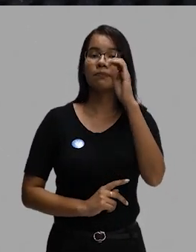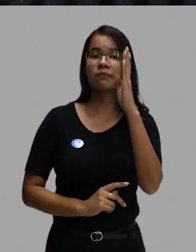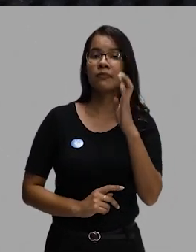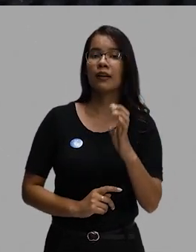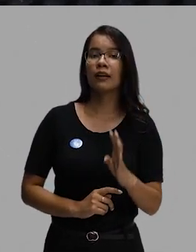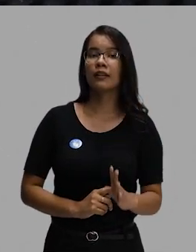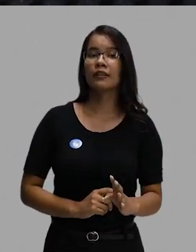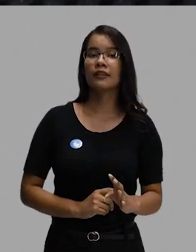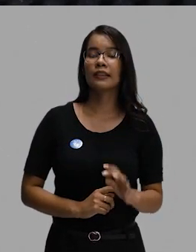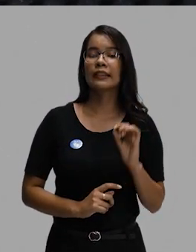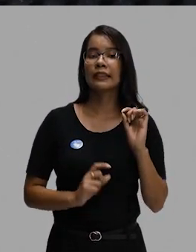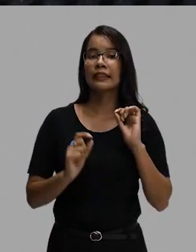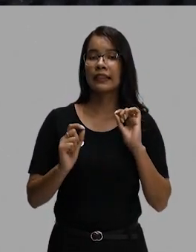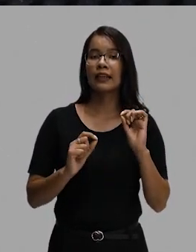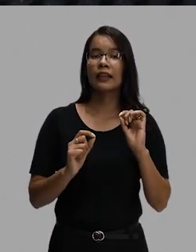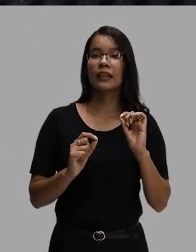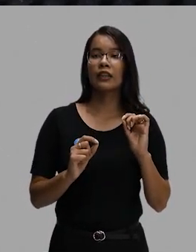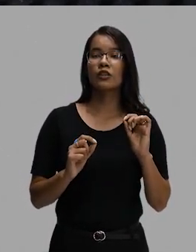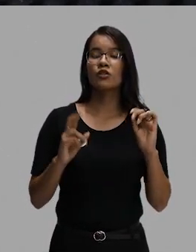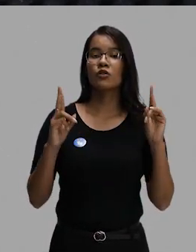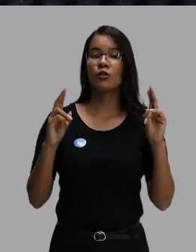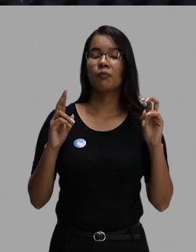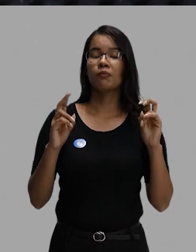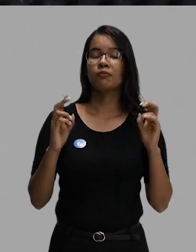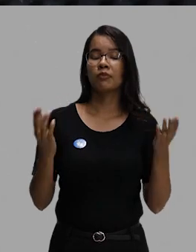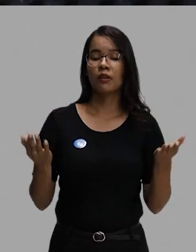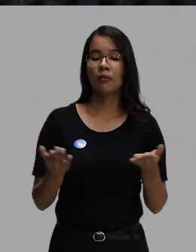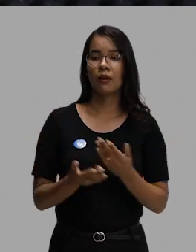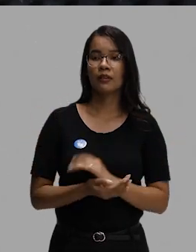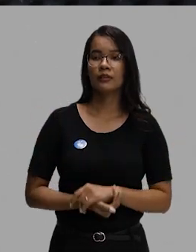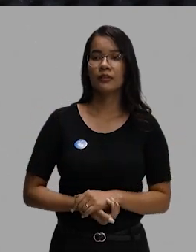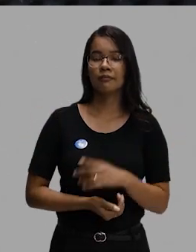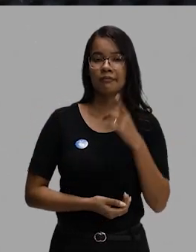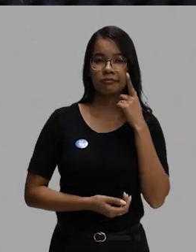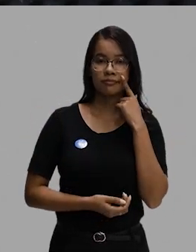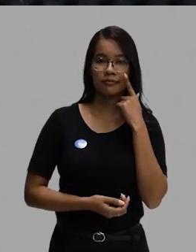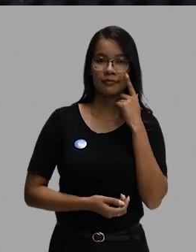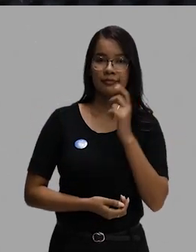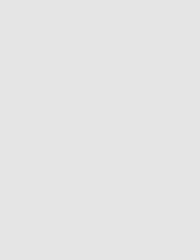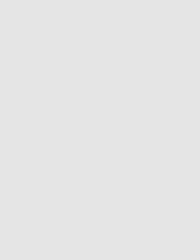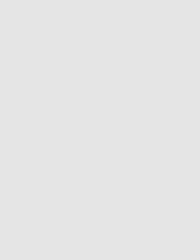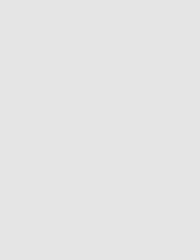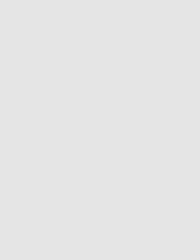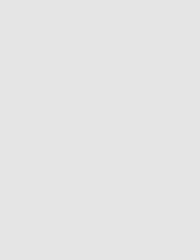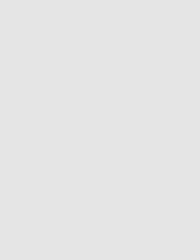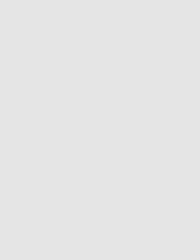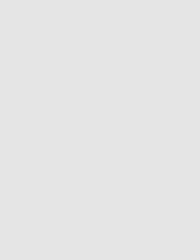brasileira, que é o caso do modernismo. Compliquei?